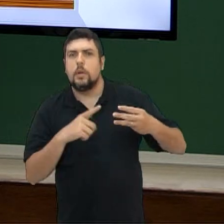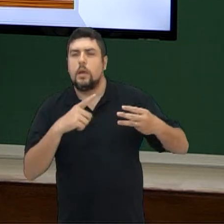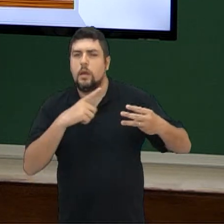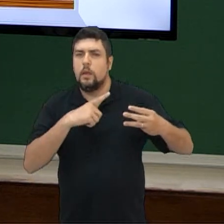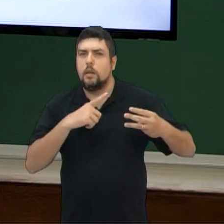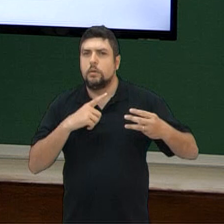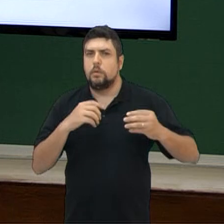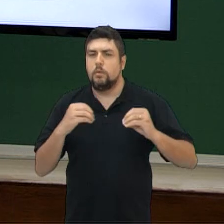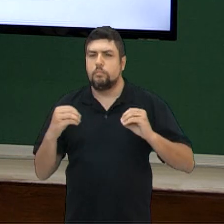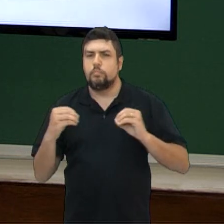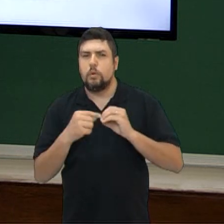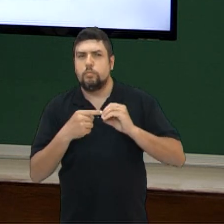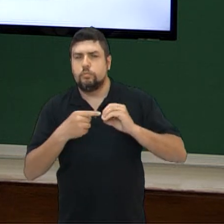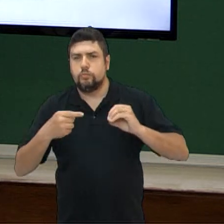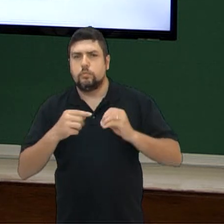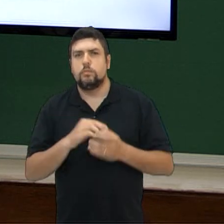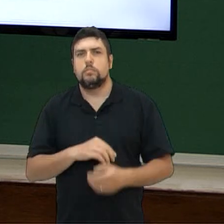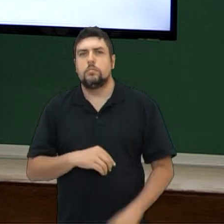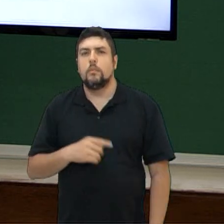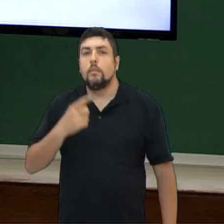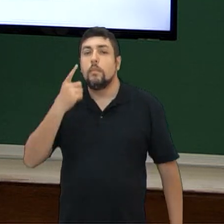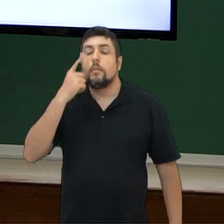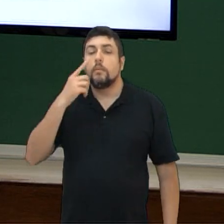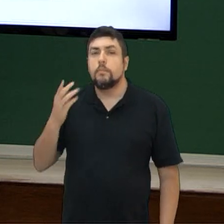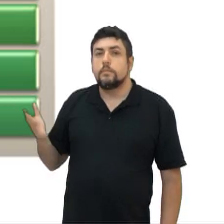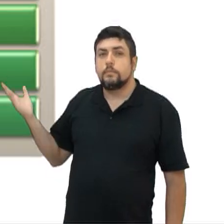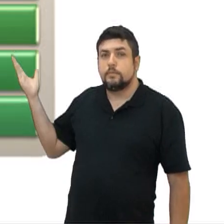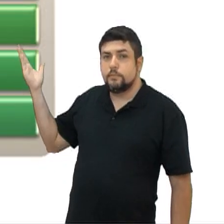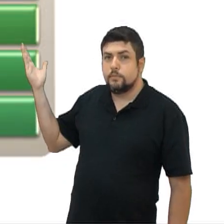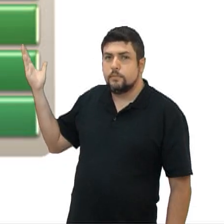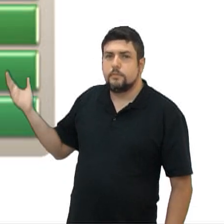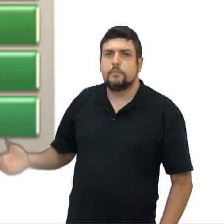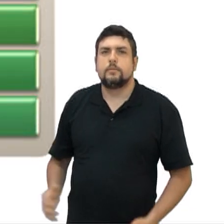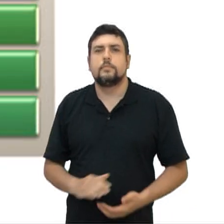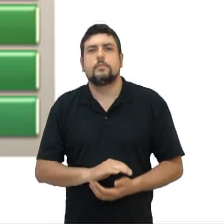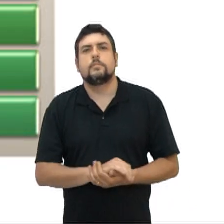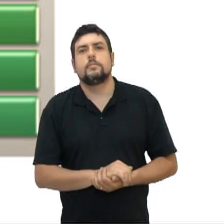estados físicos. Eu trouxe aqui para vocês uma tabela com